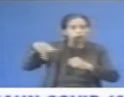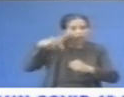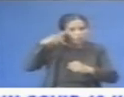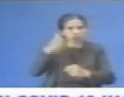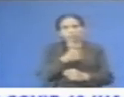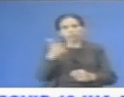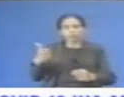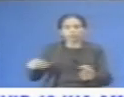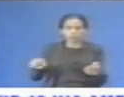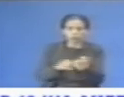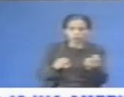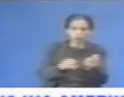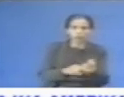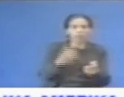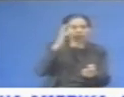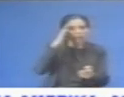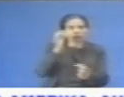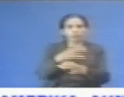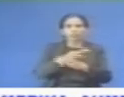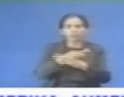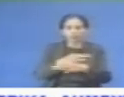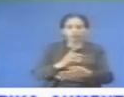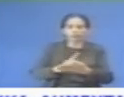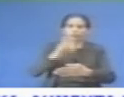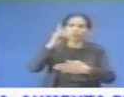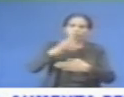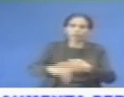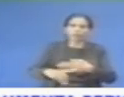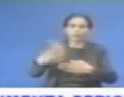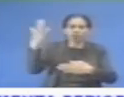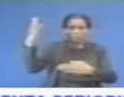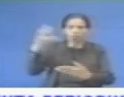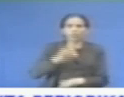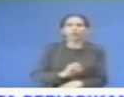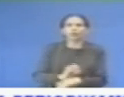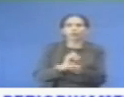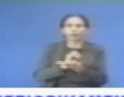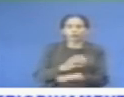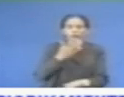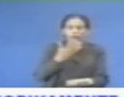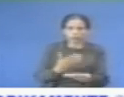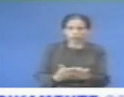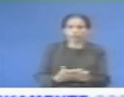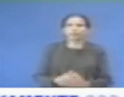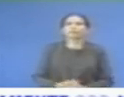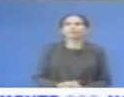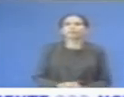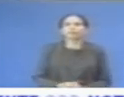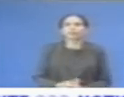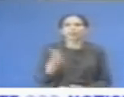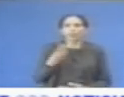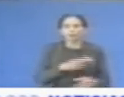nebe contribui sugestão. Hodi hadia desenvolvimento e a região oikusi saidia Kliutan. Ame